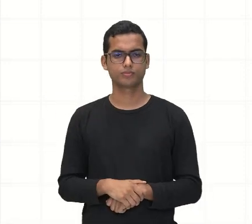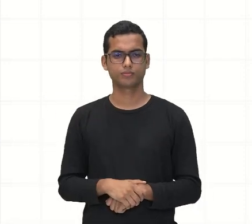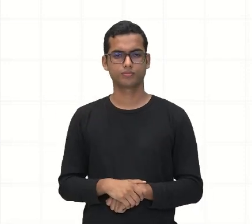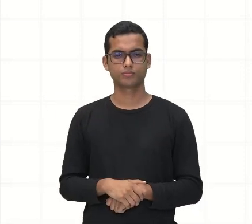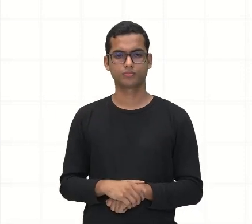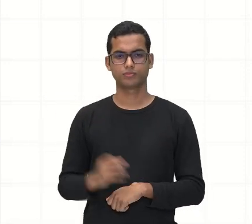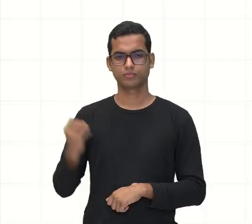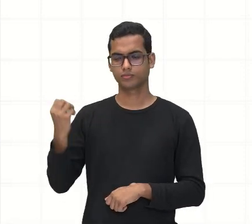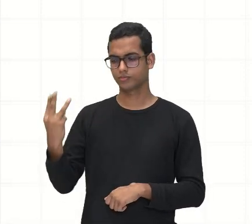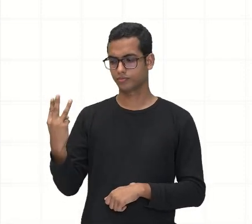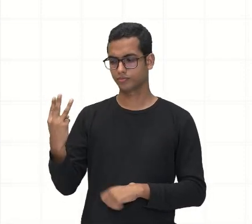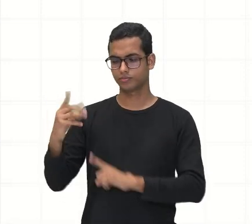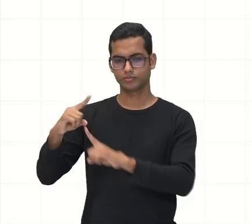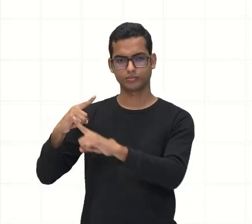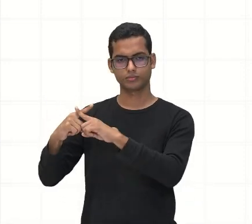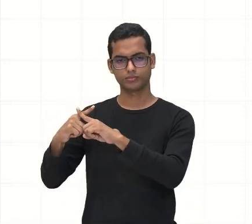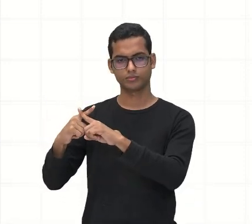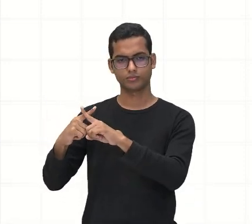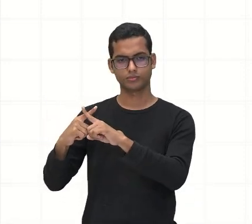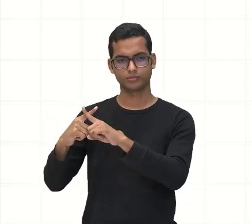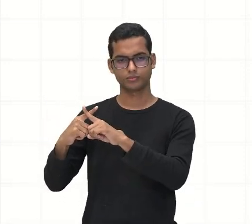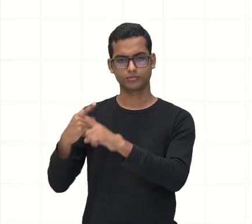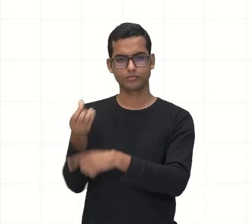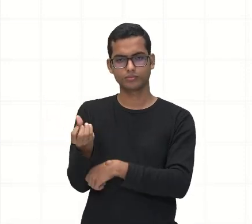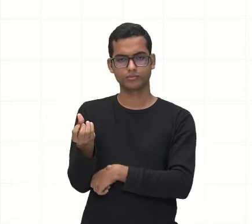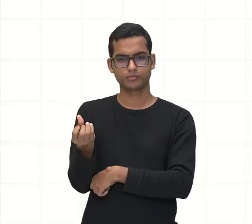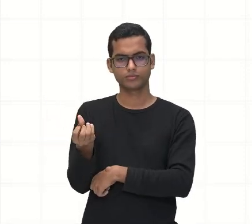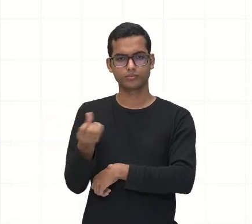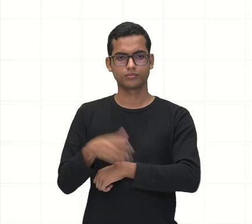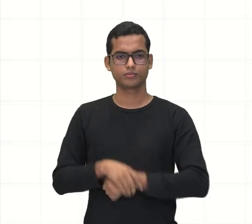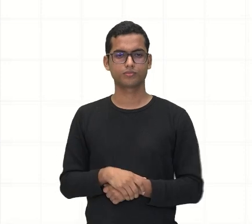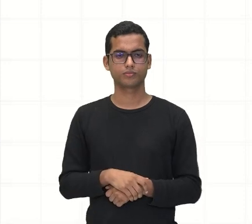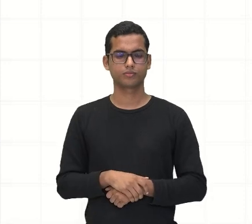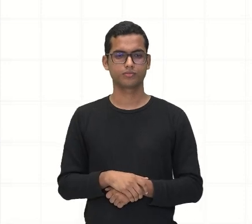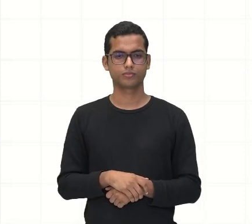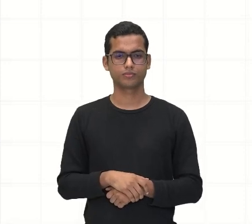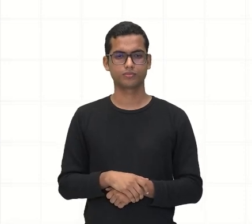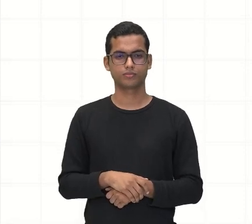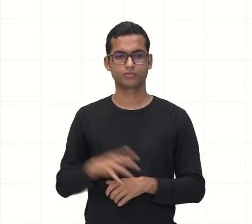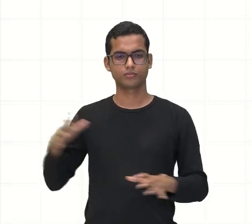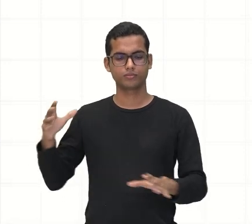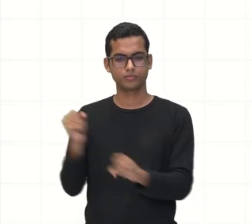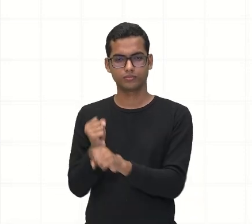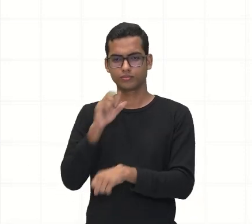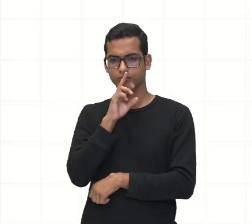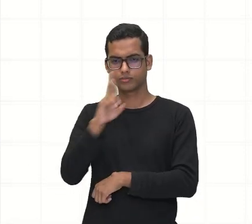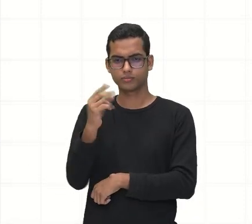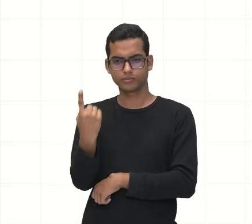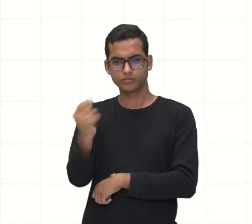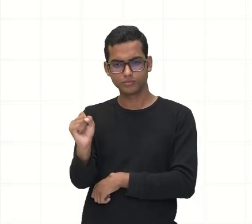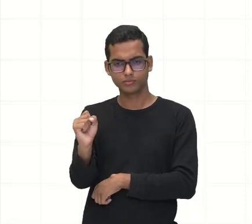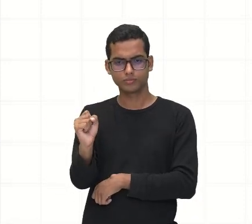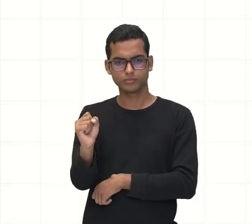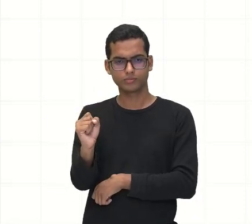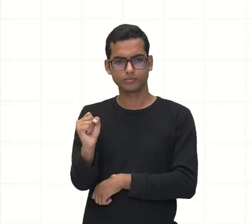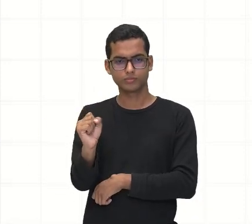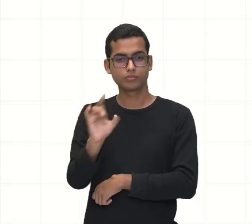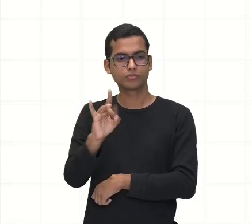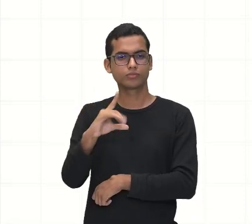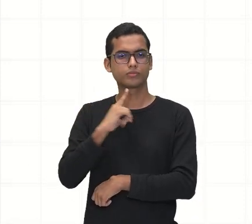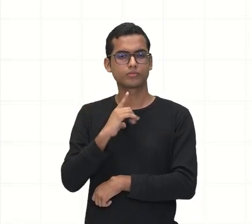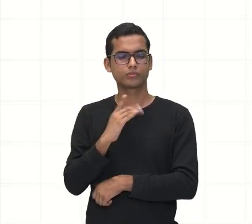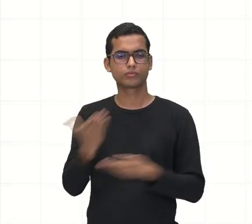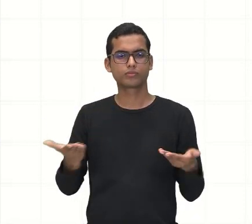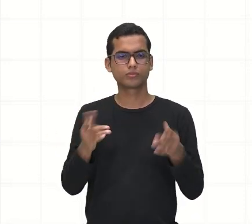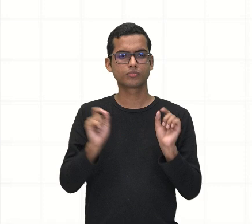colchete você tem uma multiplicação. Então você vai fazer 3 vezes 6, 18. Beleza? Eliminamos o colchete, ficamos a